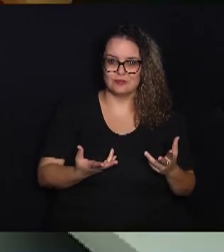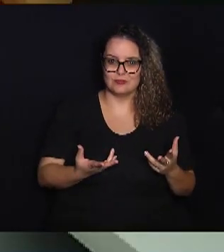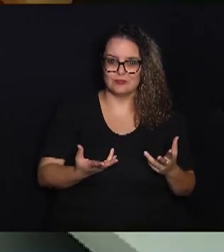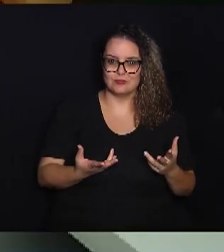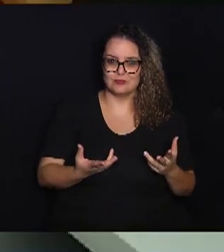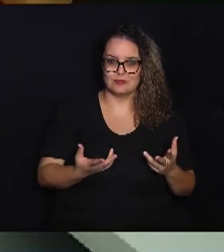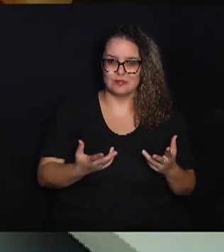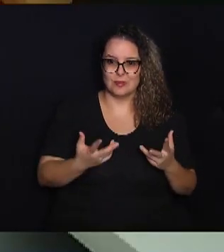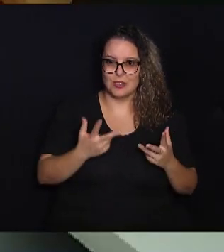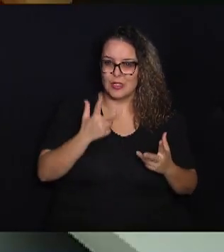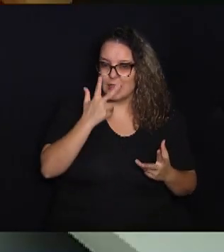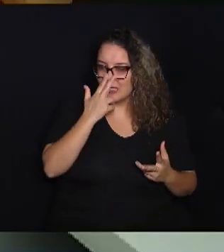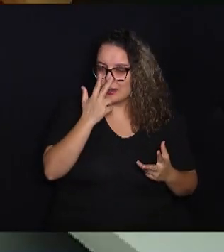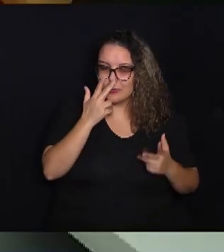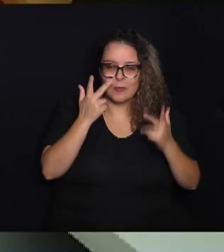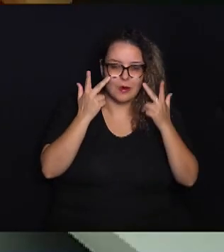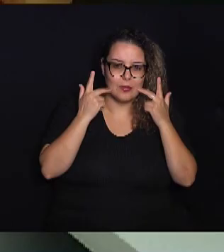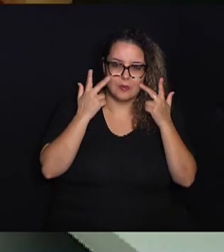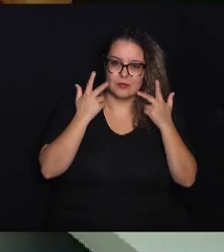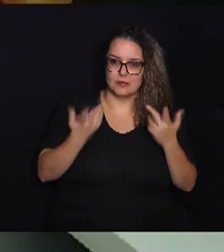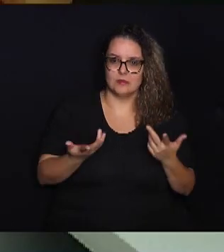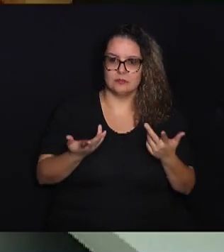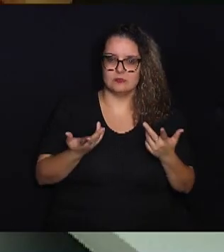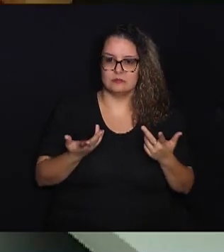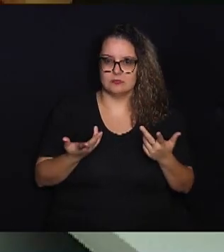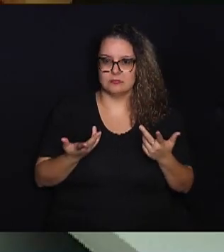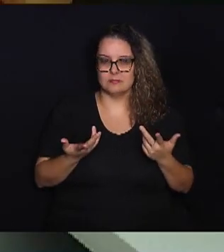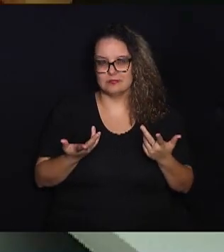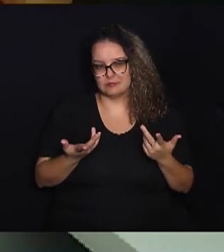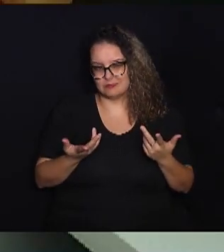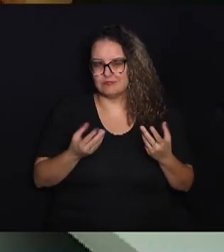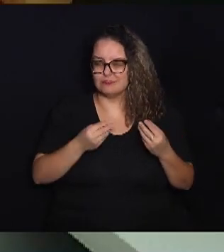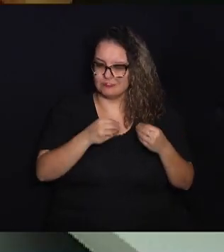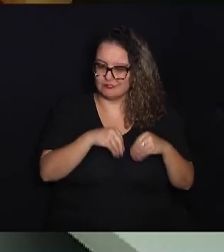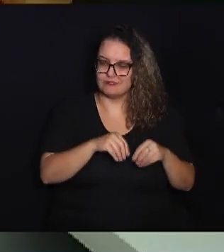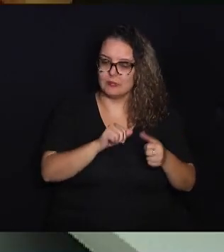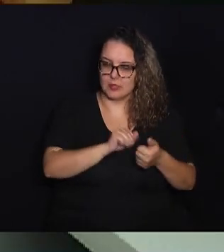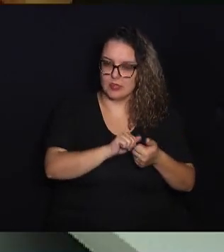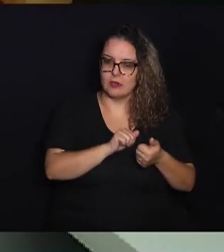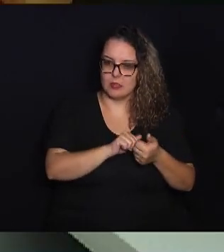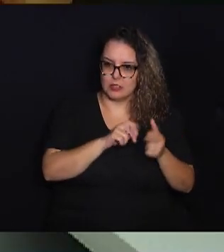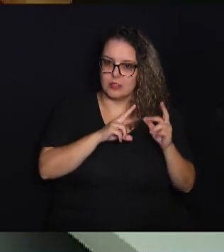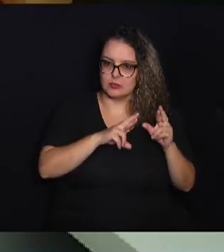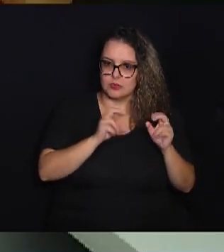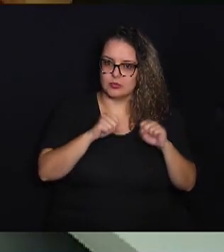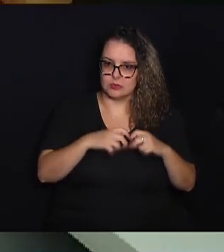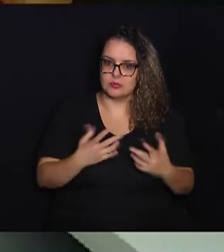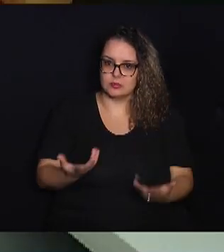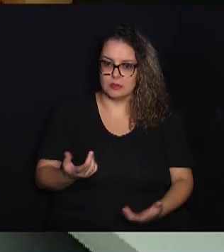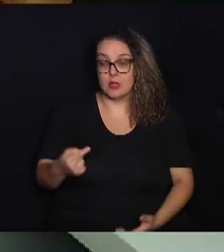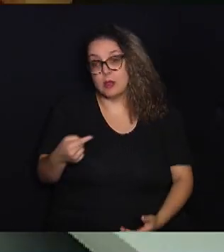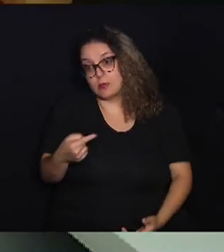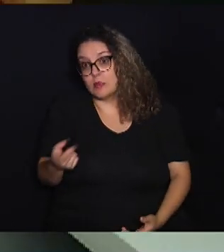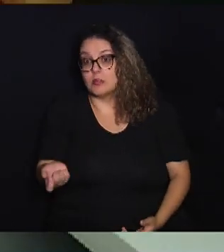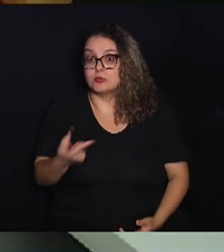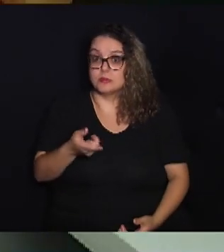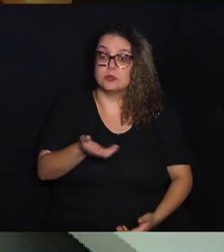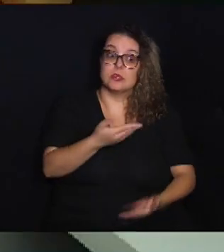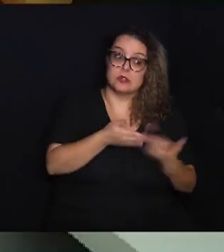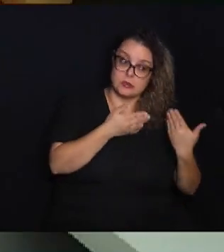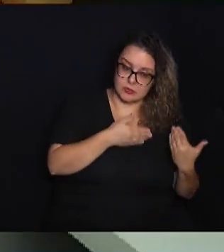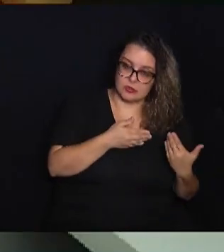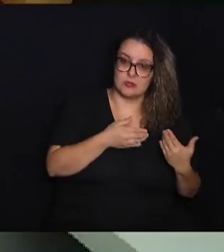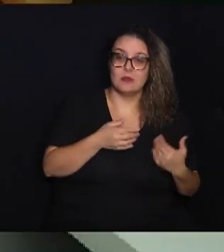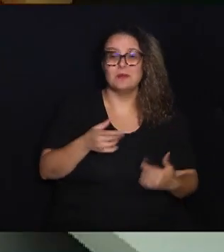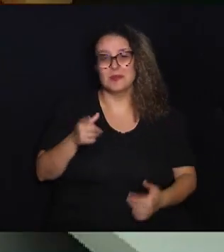idêntico exatamente ao natural, né, ela dá uma certa prejudicada na qualidade do sono, menos do que as drogas anteriores, mas ainda